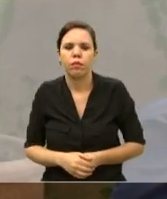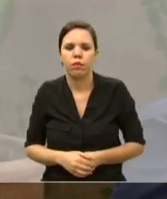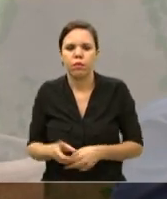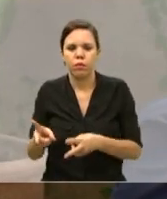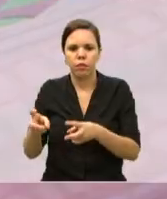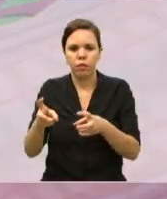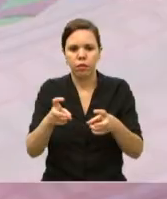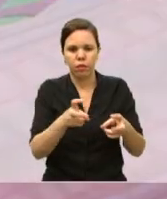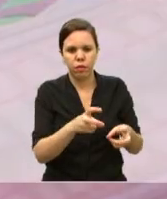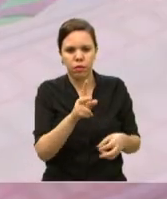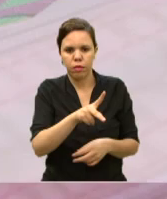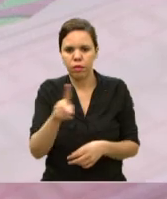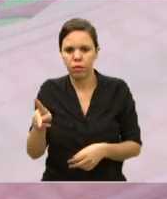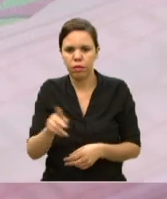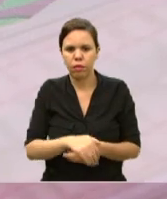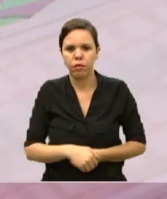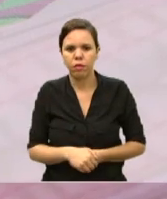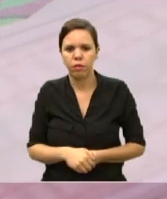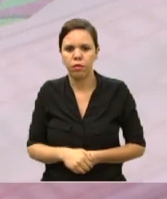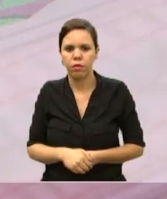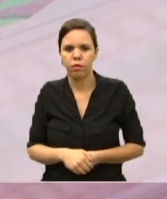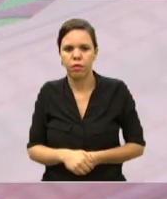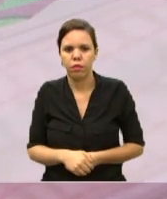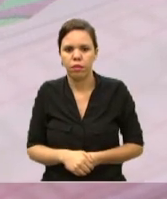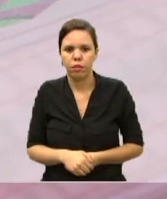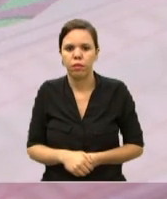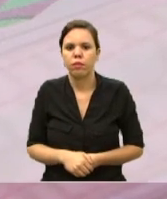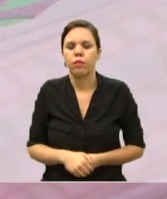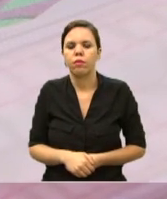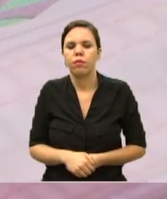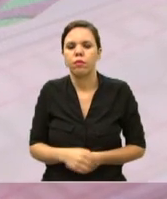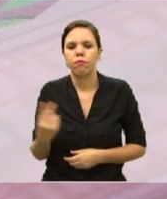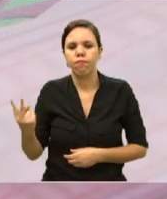Nós que agradecemos. Muito obrigada. Vocês.